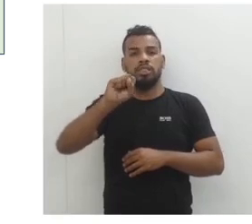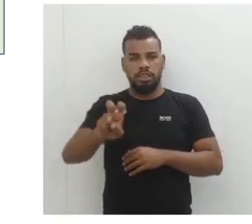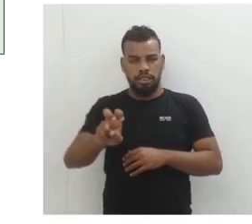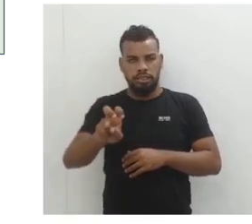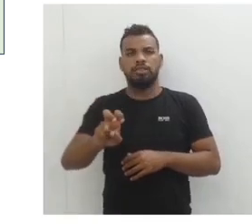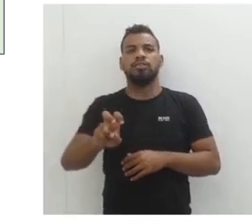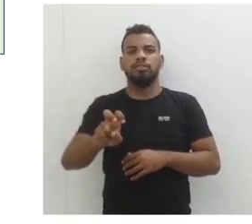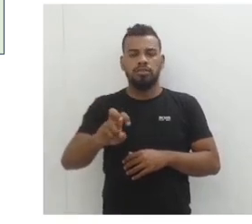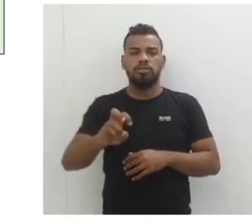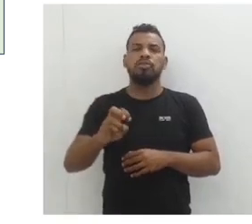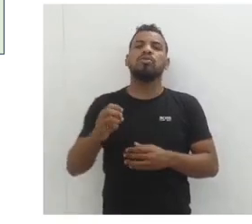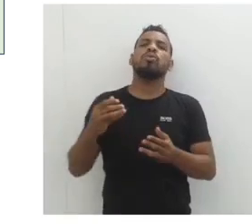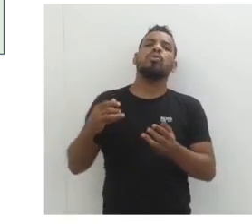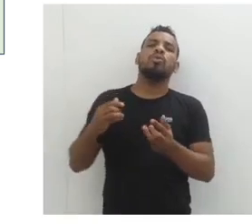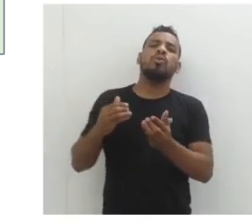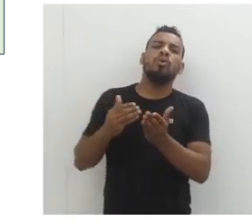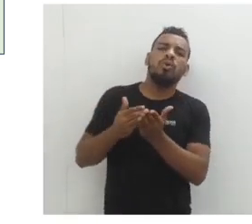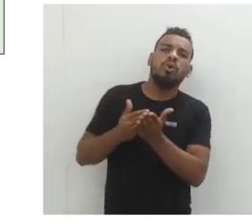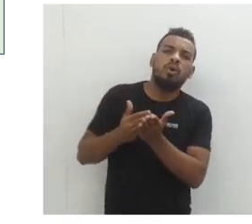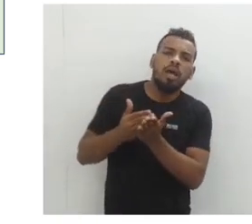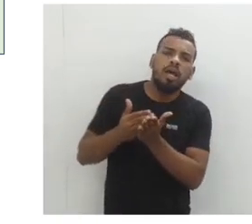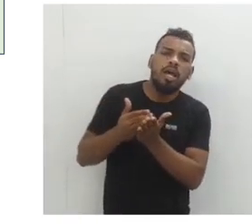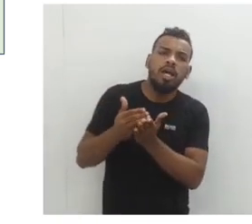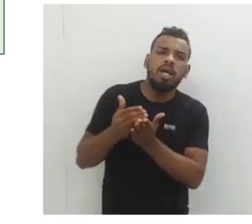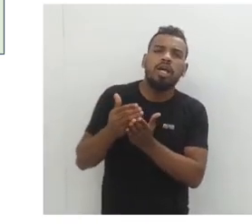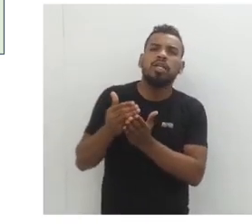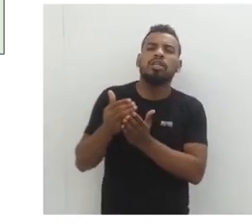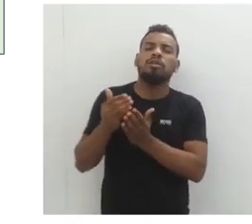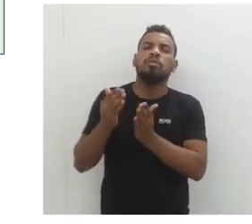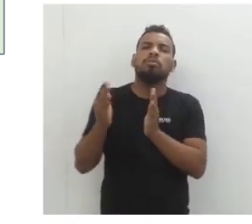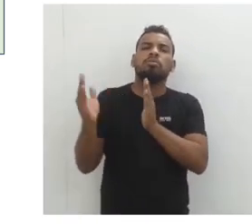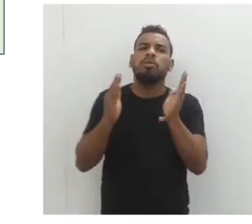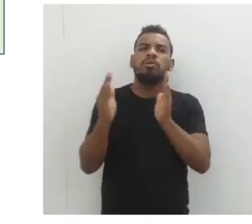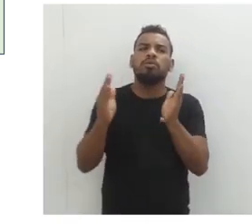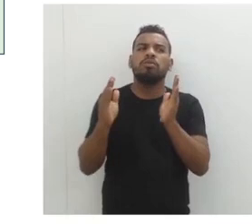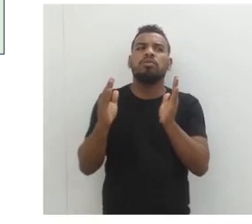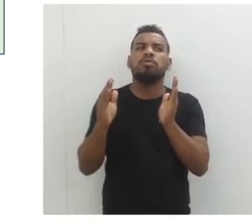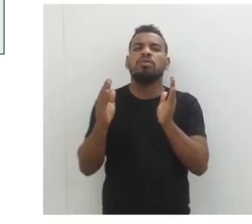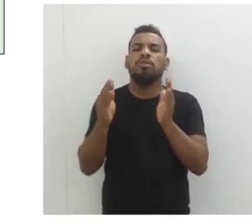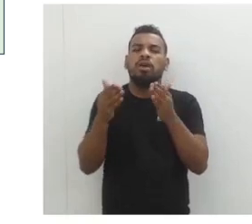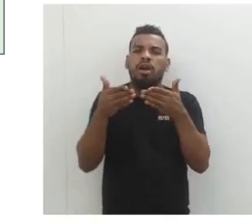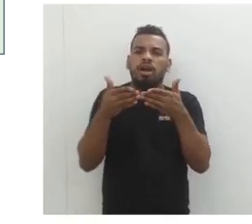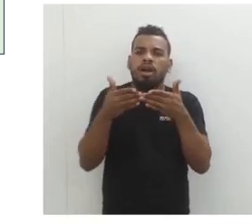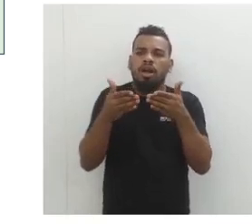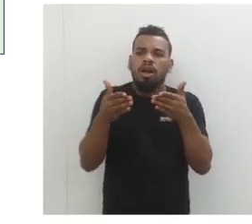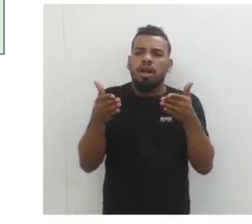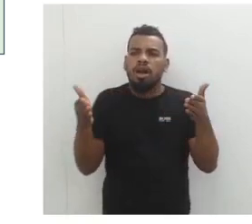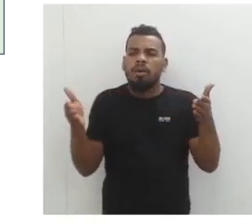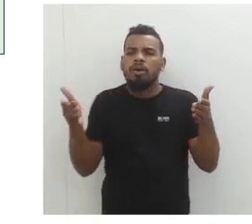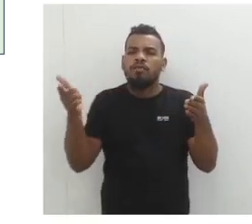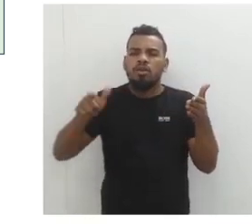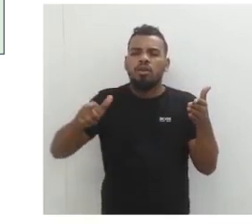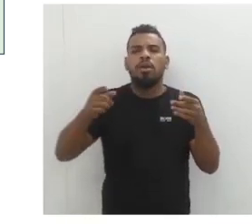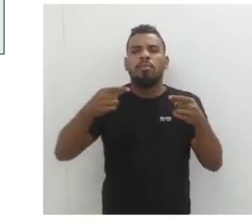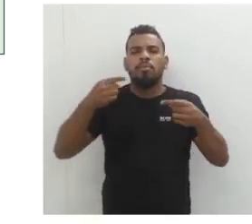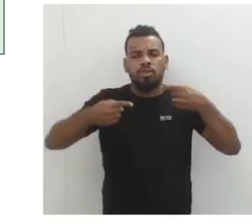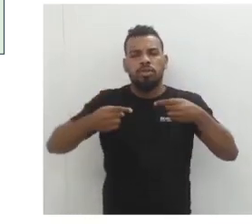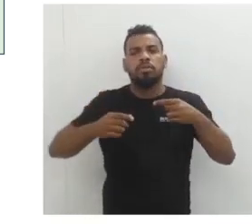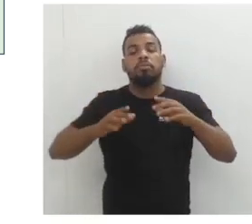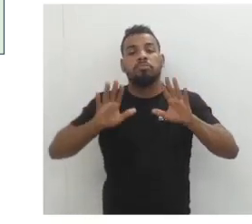1985 começa um período de reabertura política,